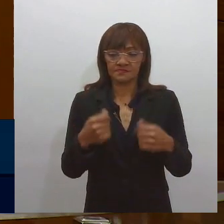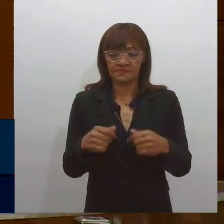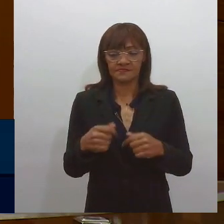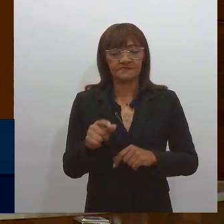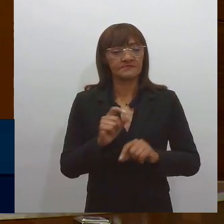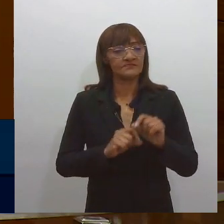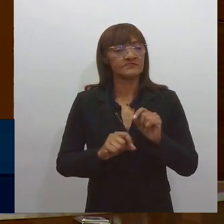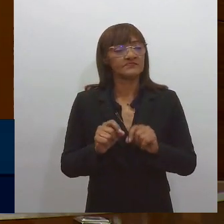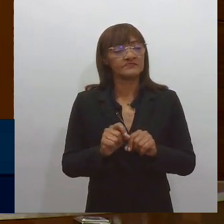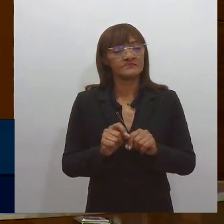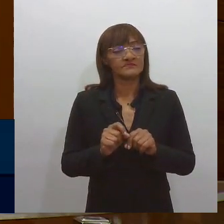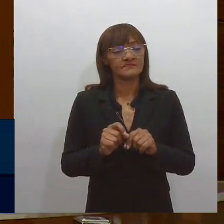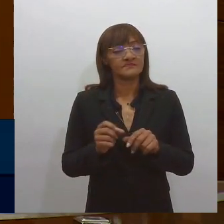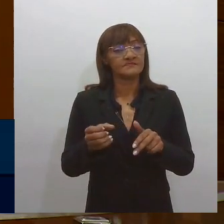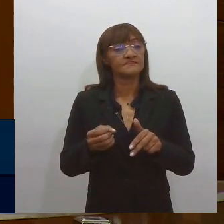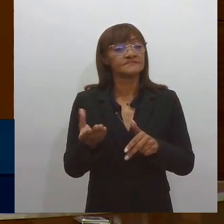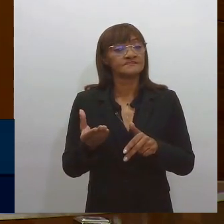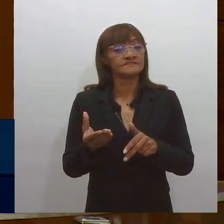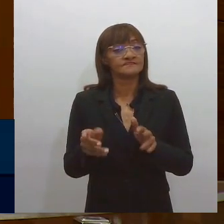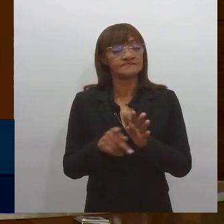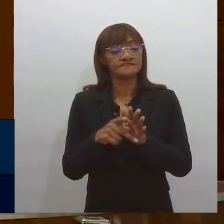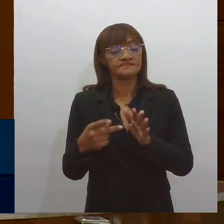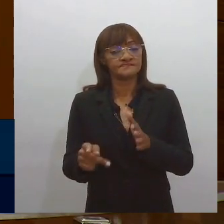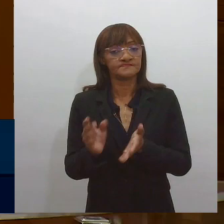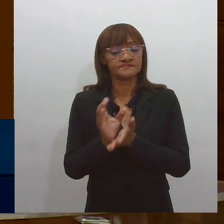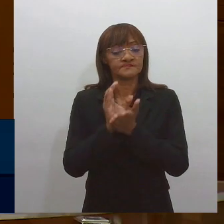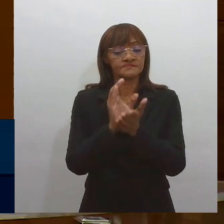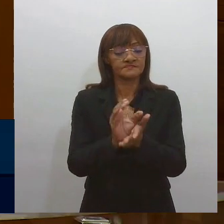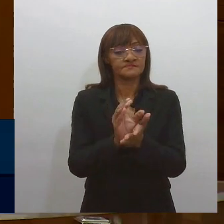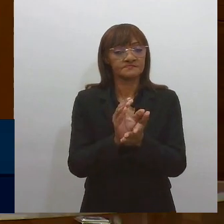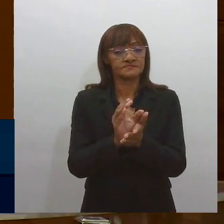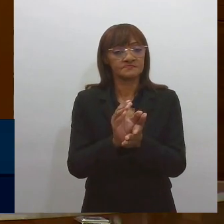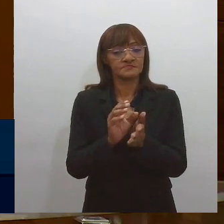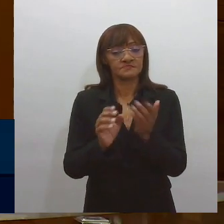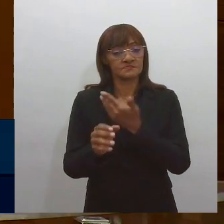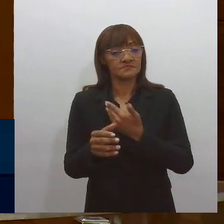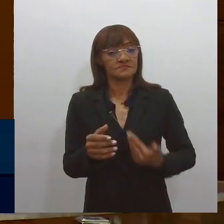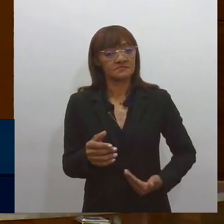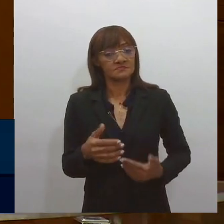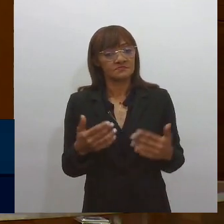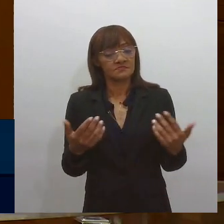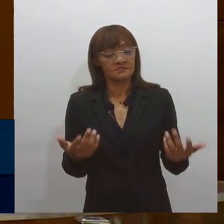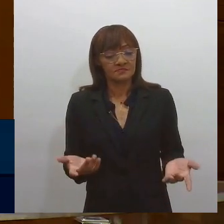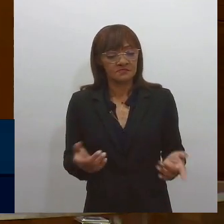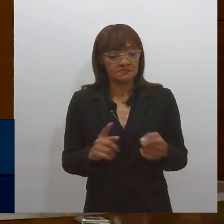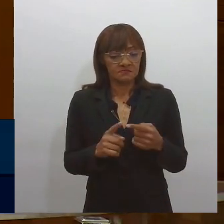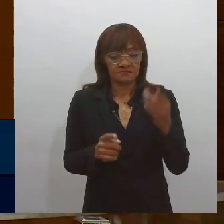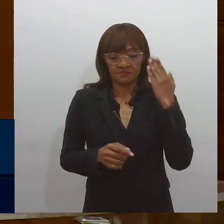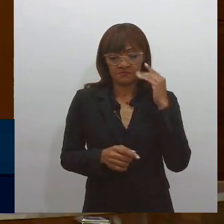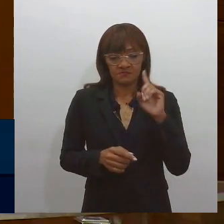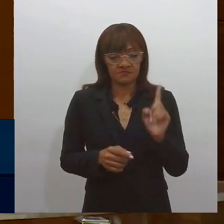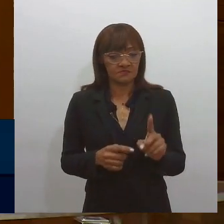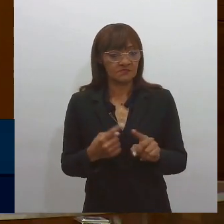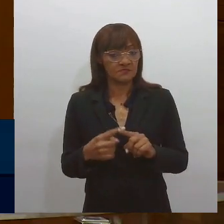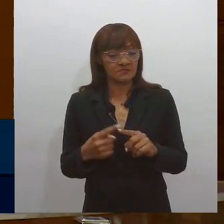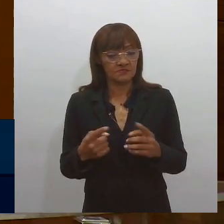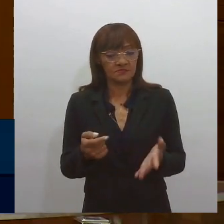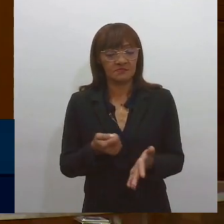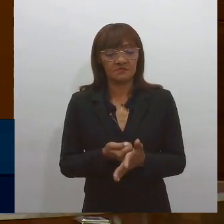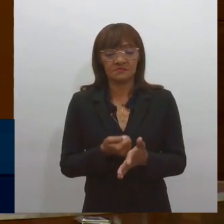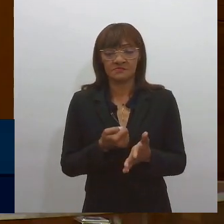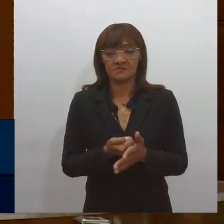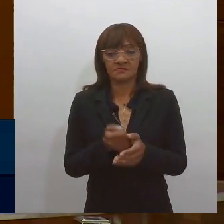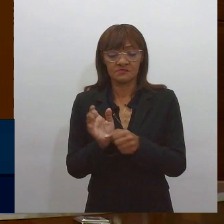verbas públicas e o eu não sei porque o secretário Jorginho insiste em esconder parece que tá